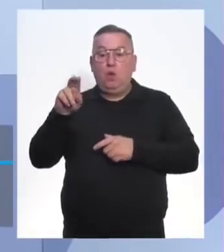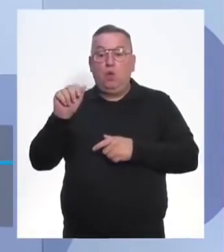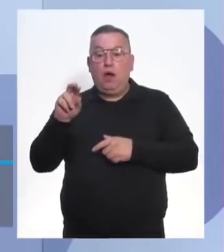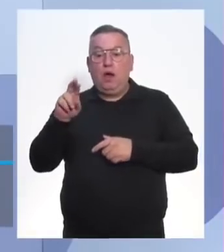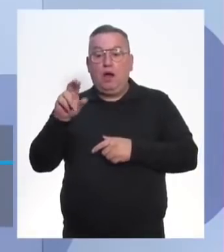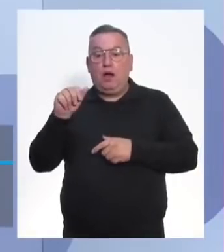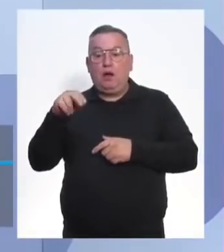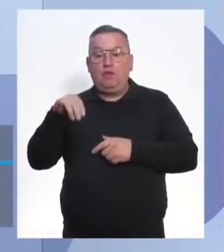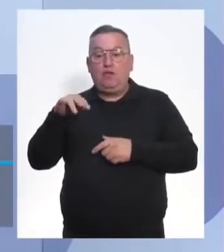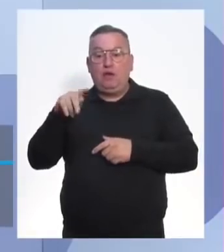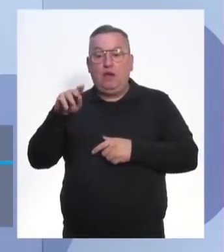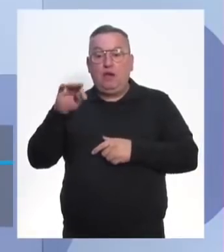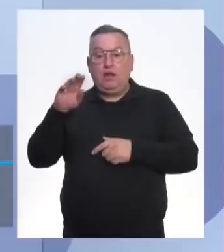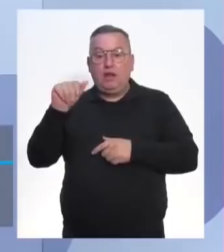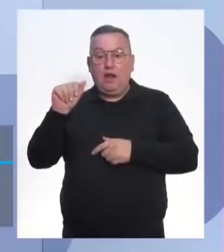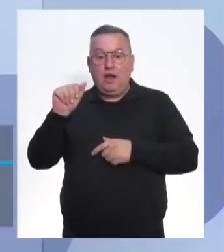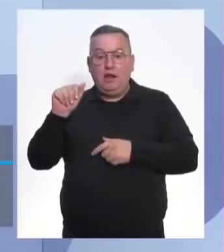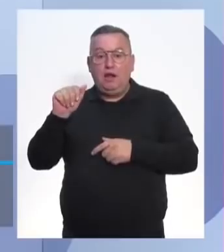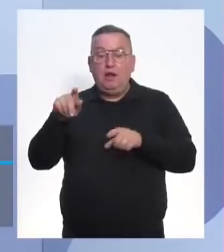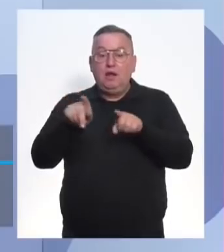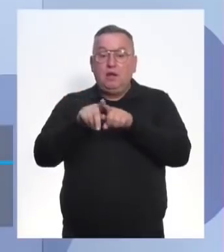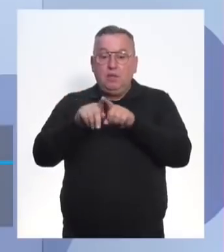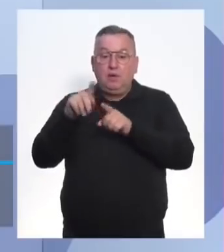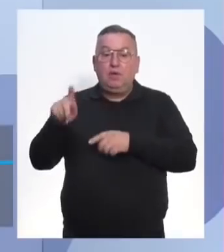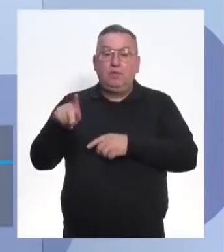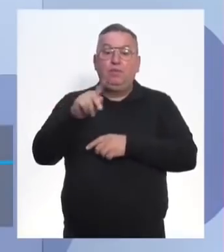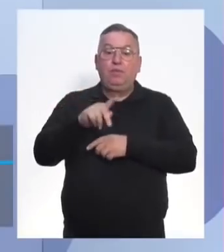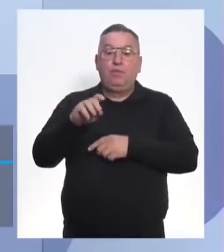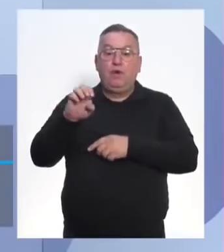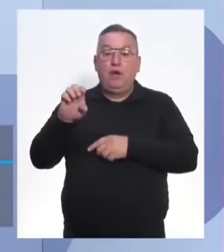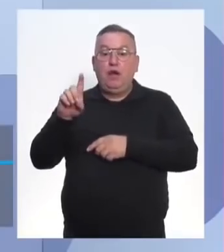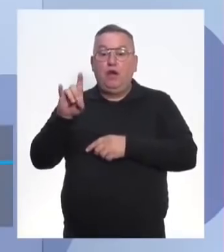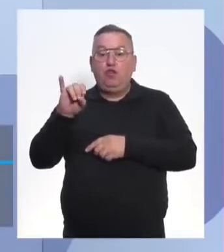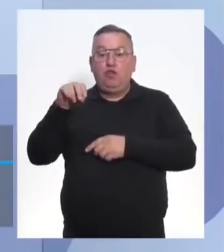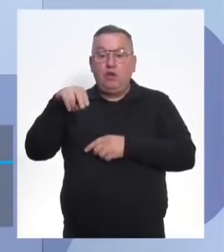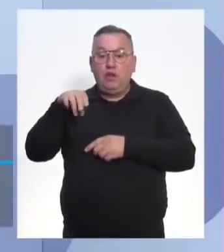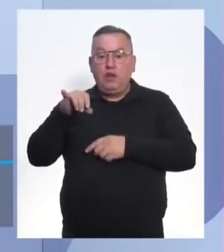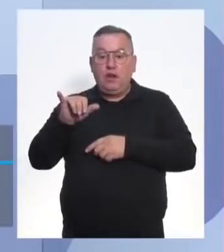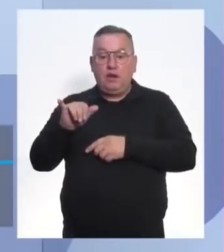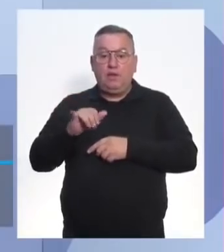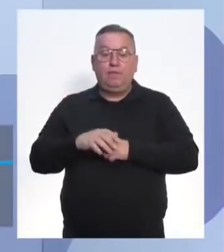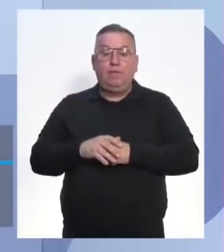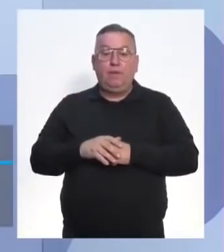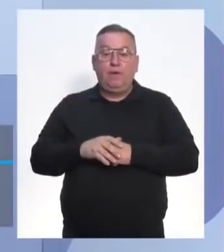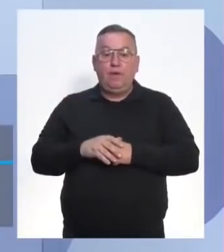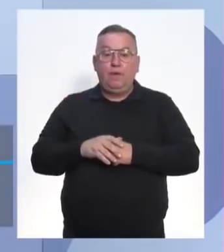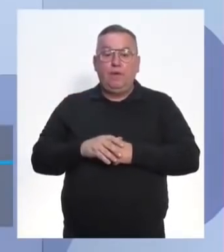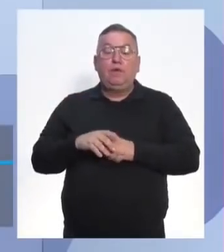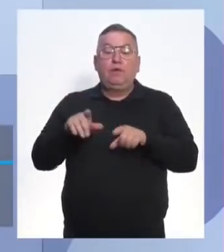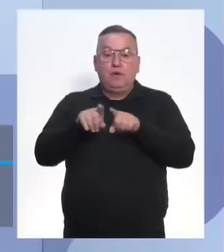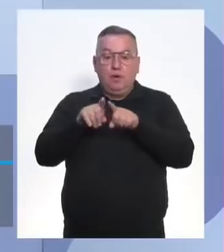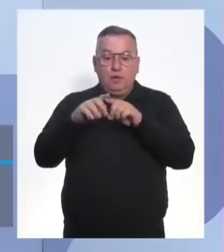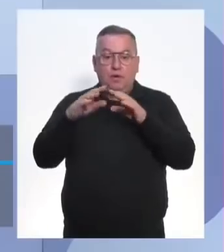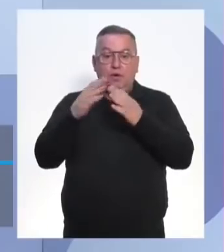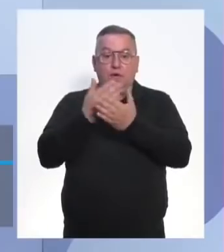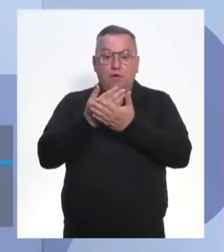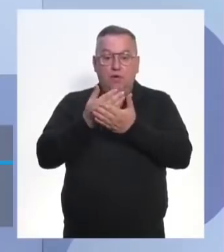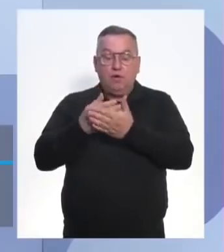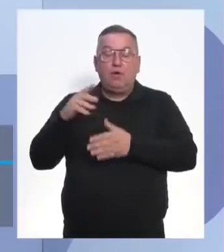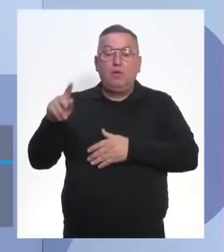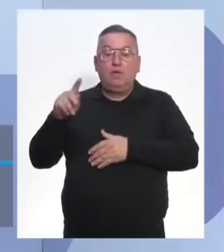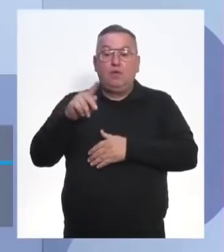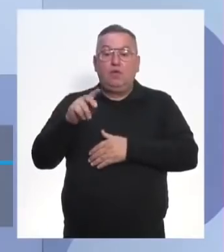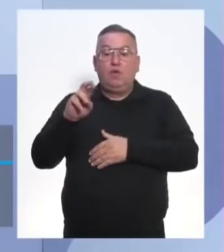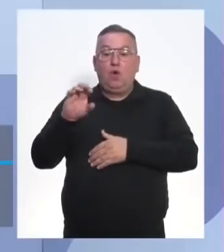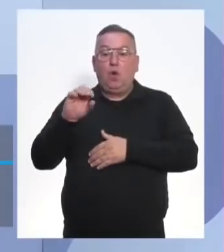Guaratinguetá, Escola Doutor Casemiro, professor Ednei. Escola Celso Toledo, professor